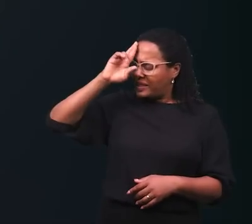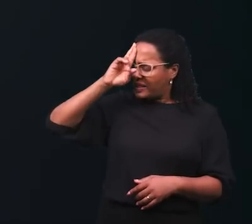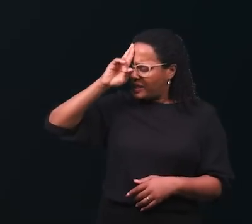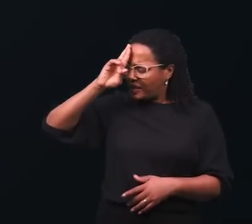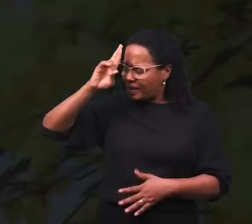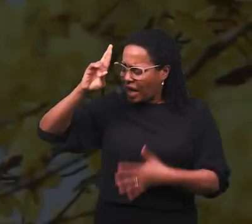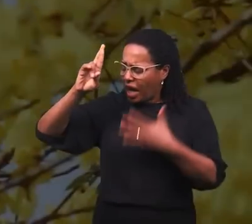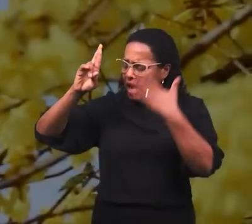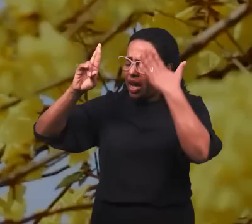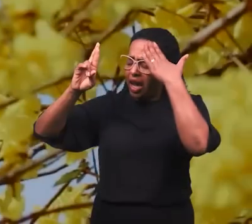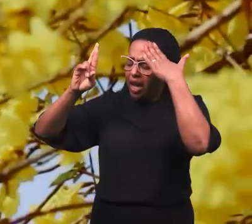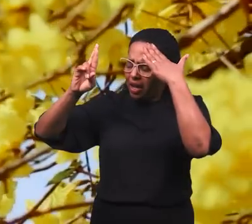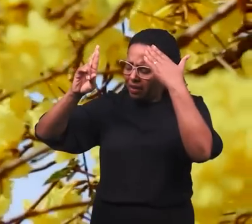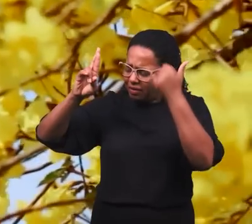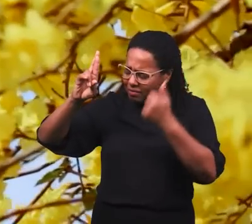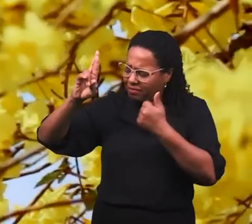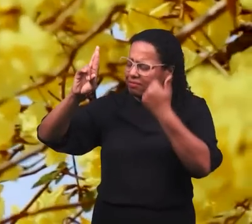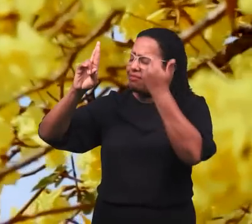Senhor.